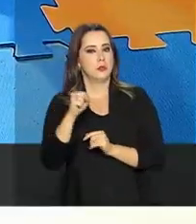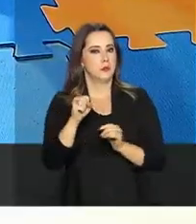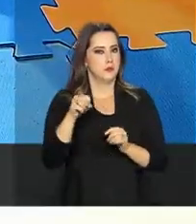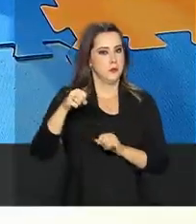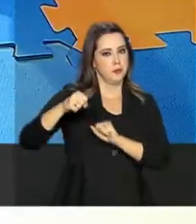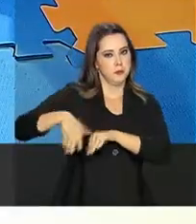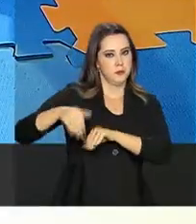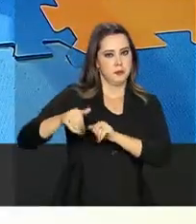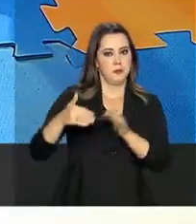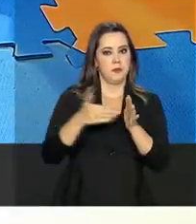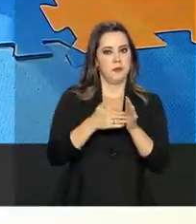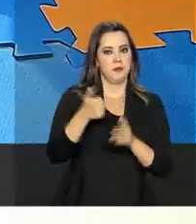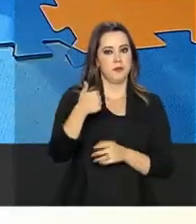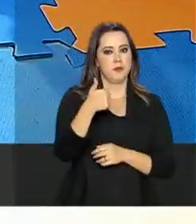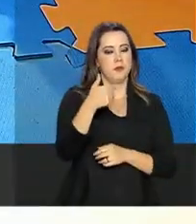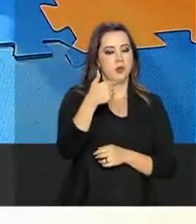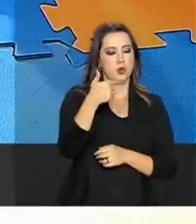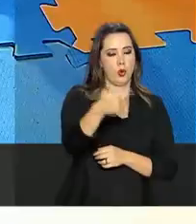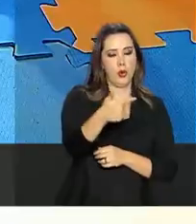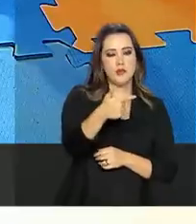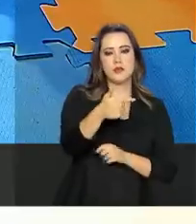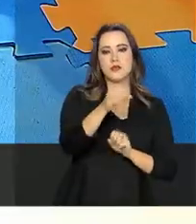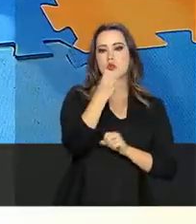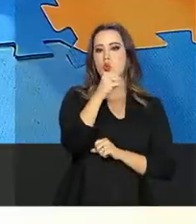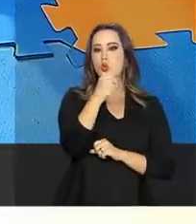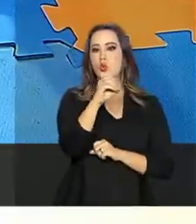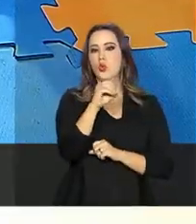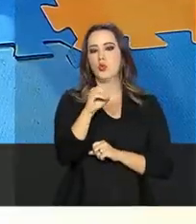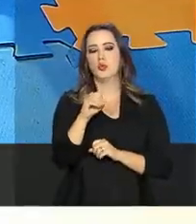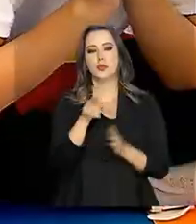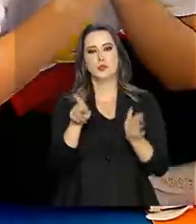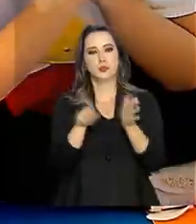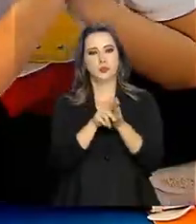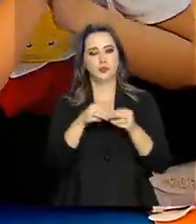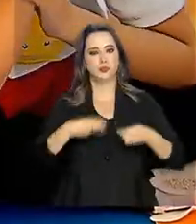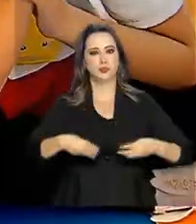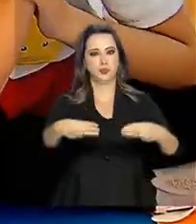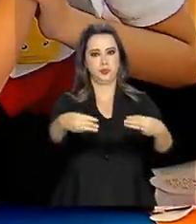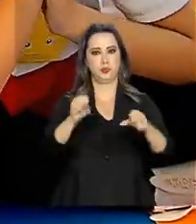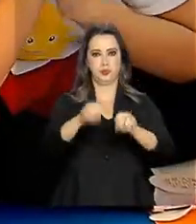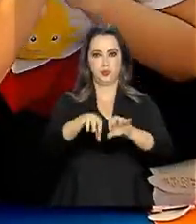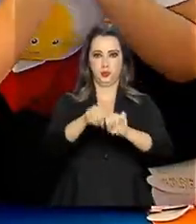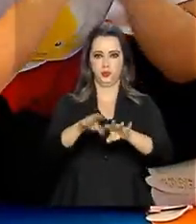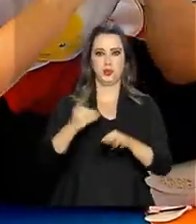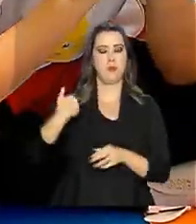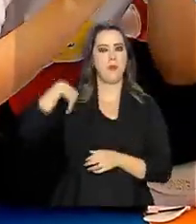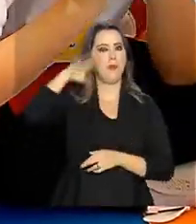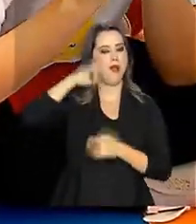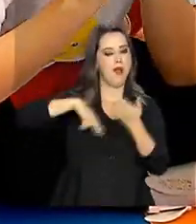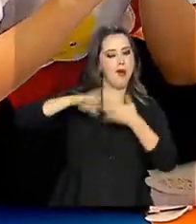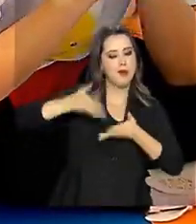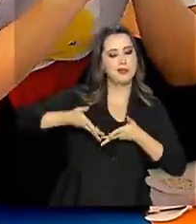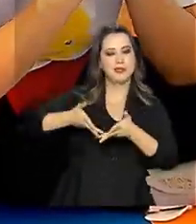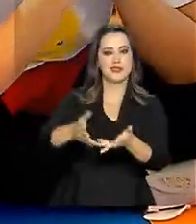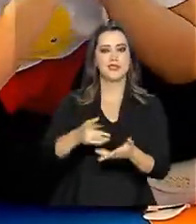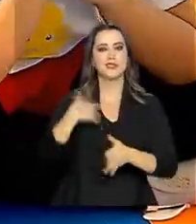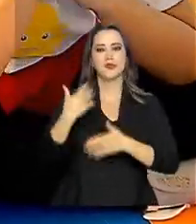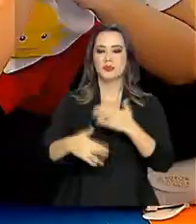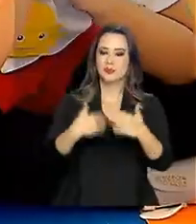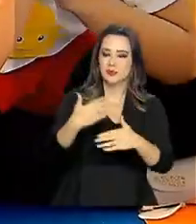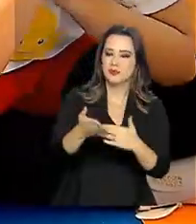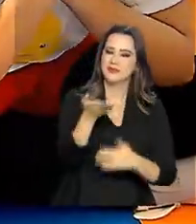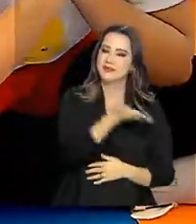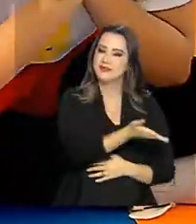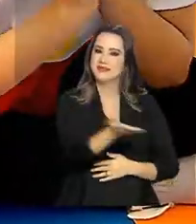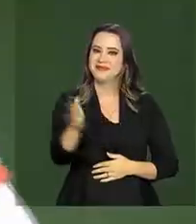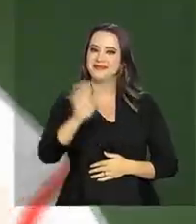de setembro e 2 de outubro pelo portal do mec mas o maior prêmio mesmo é desenvolver